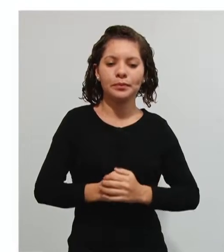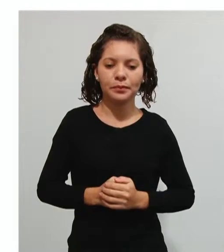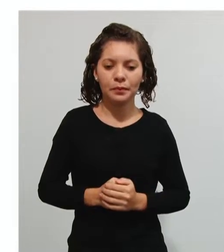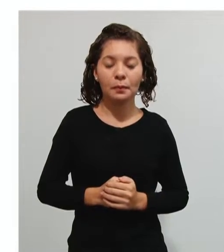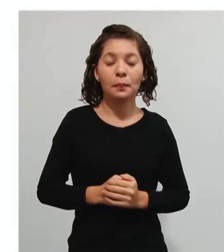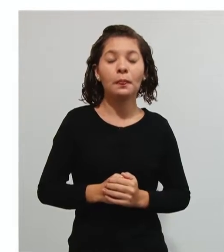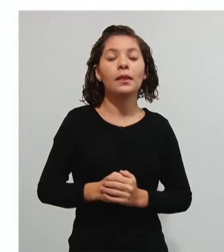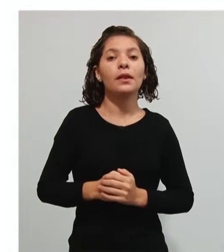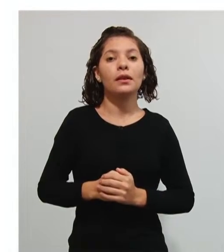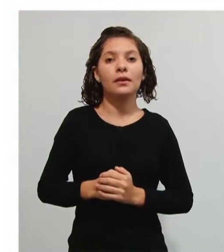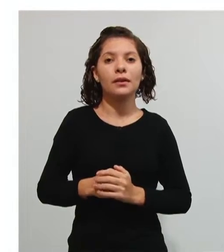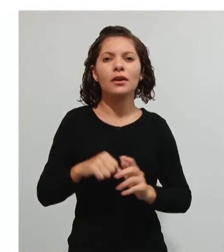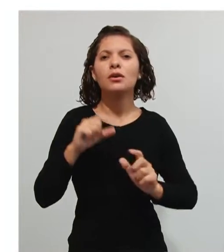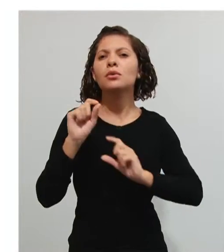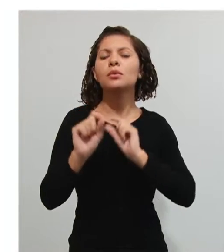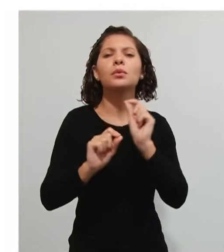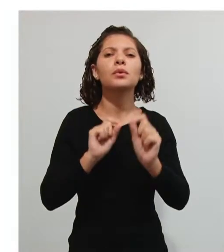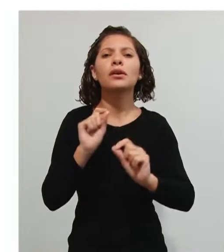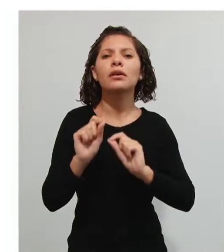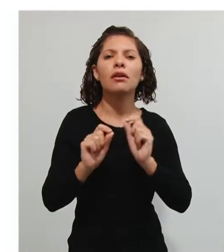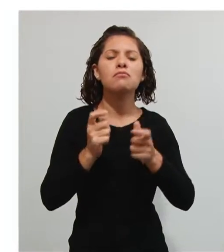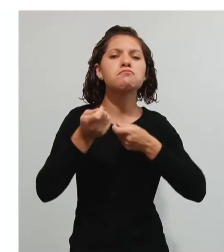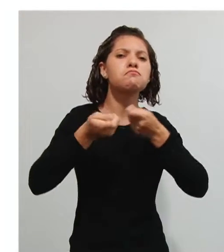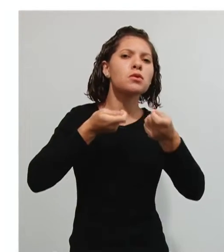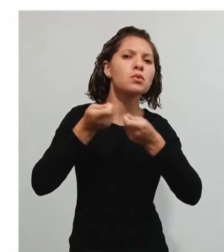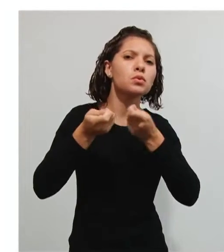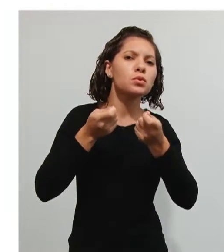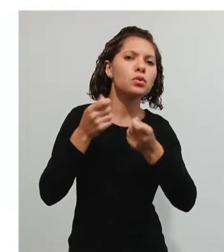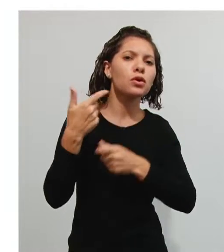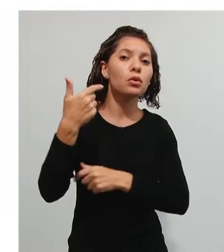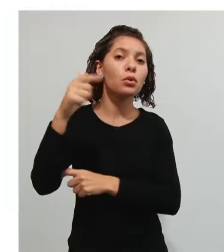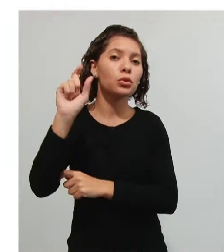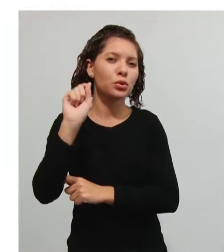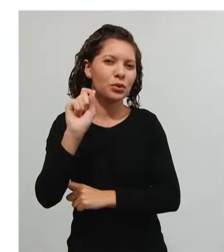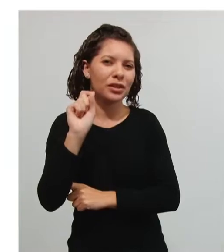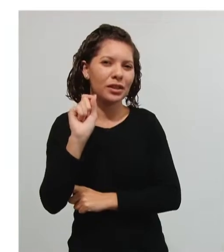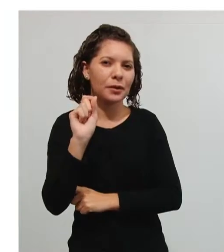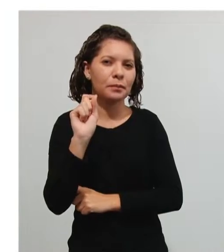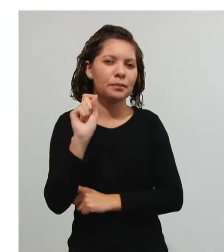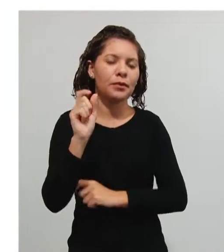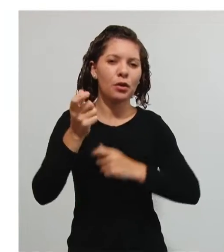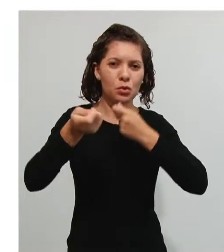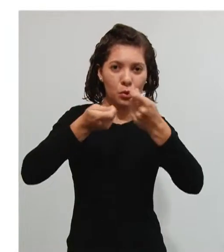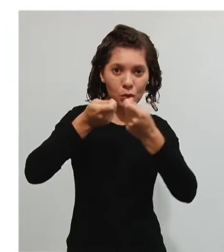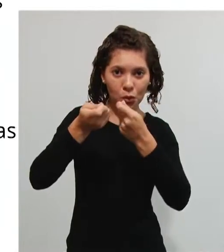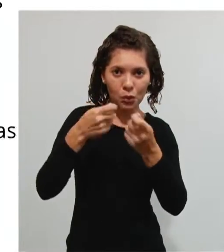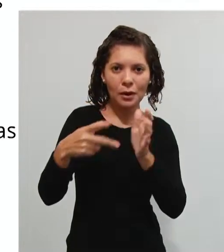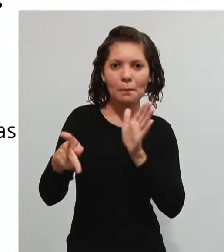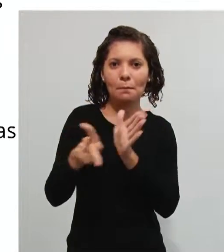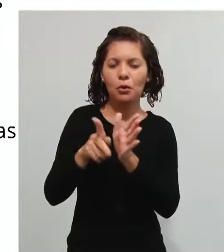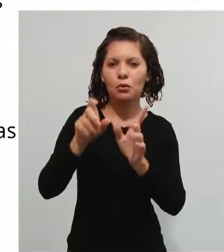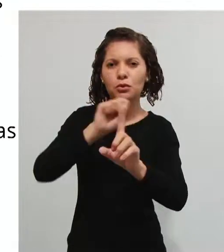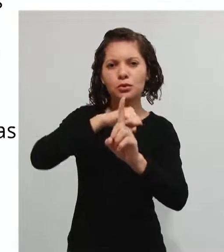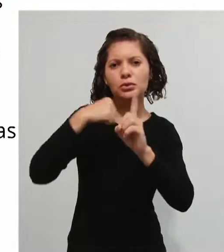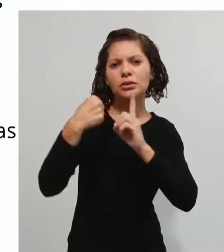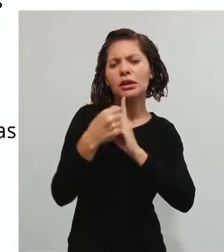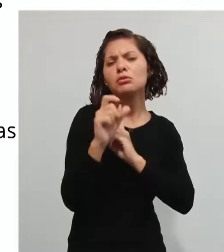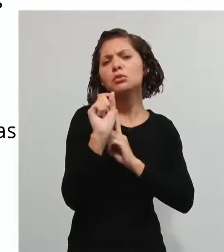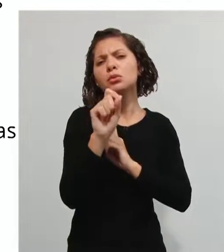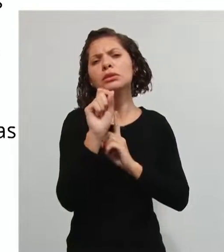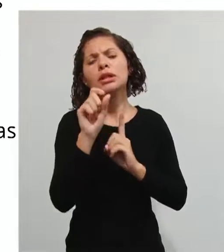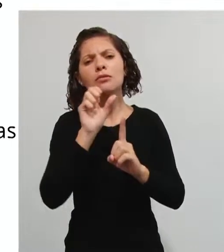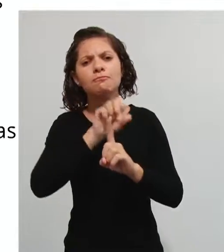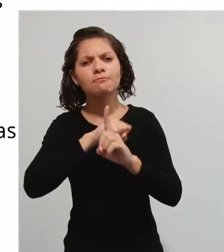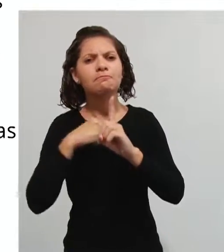organizacional do poder público. Que controle é esse que você está falando, Creuza? O controle social. Creuza, o que seria o controle